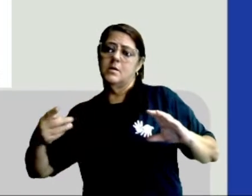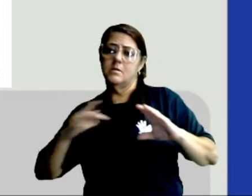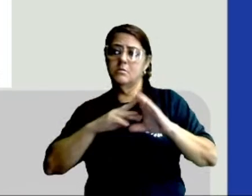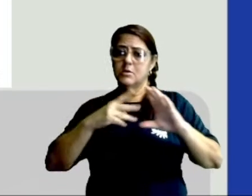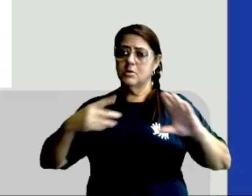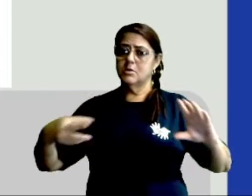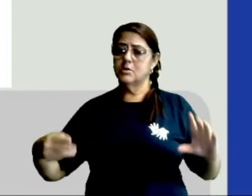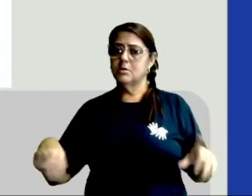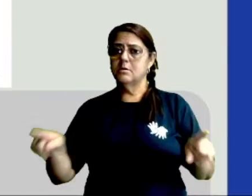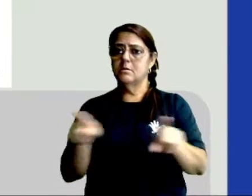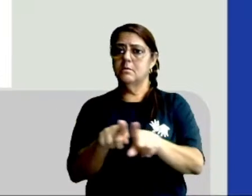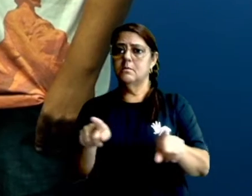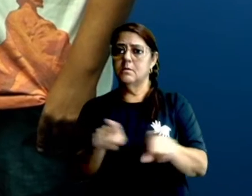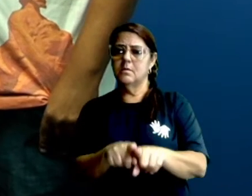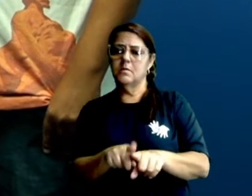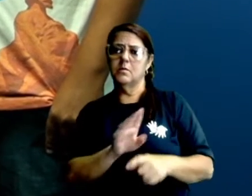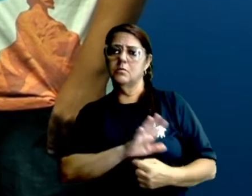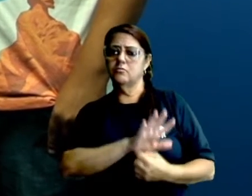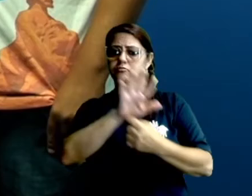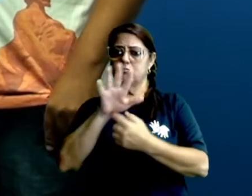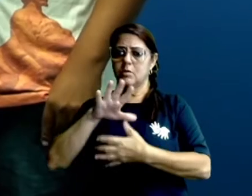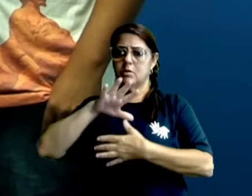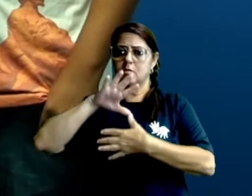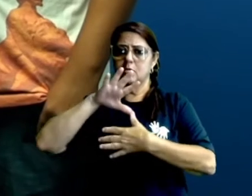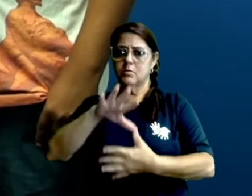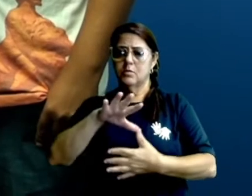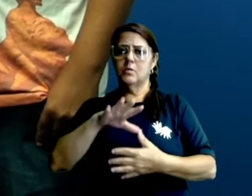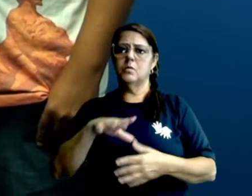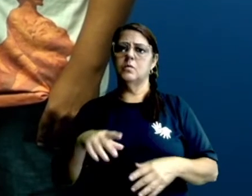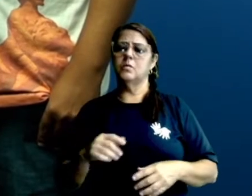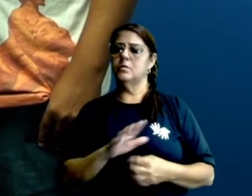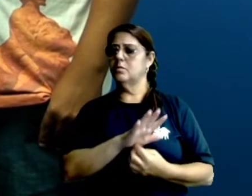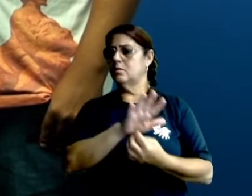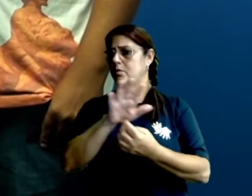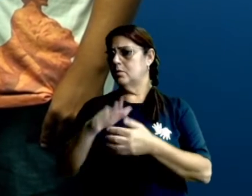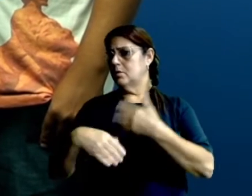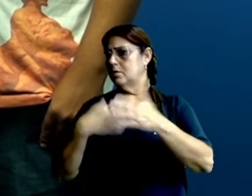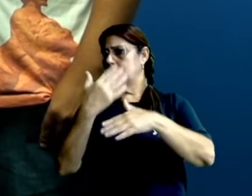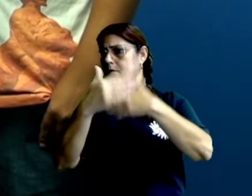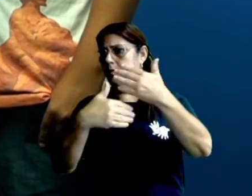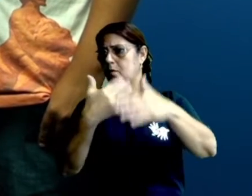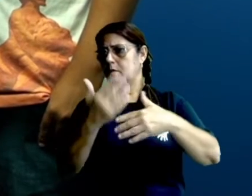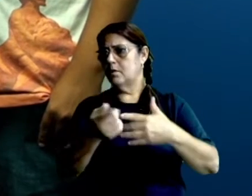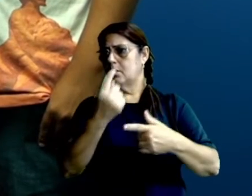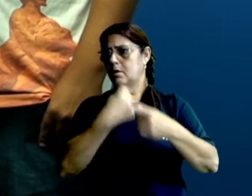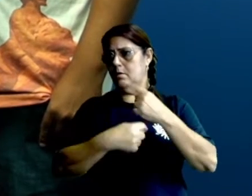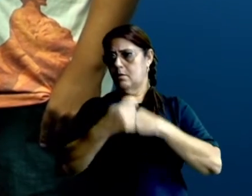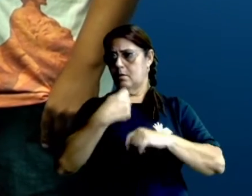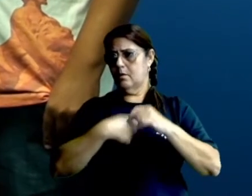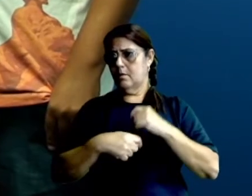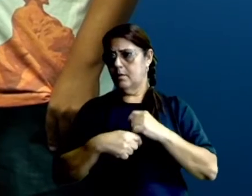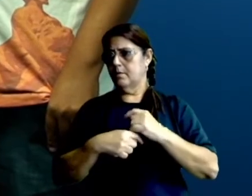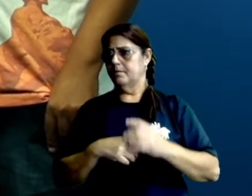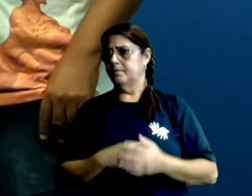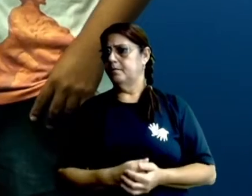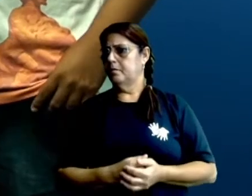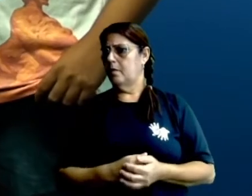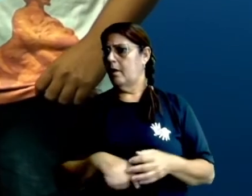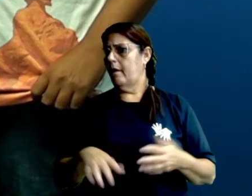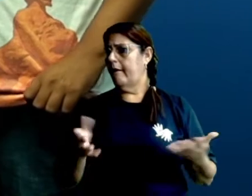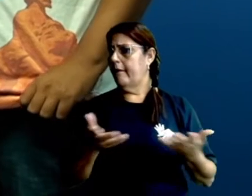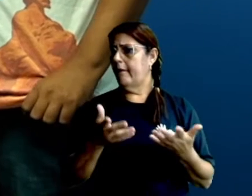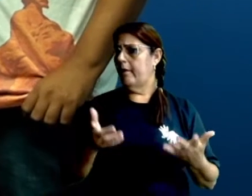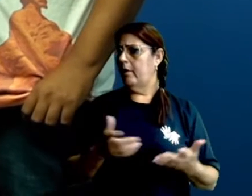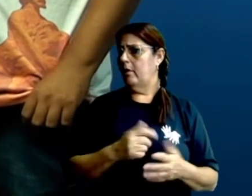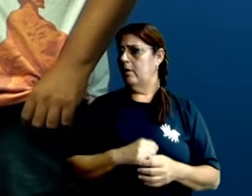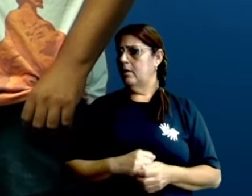aqui também de se regionalizar de acordo com o desenvolvimento, com a economia. Então, vamos falar